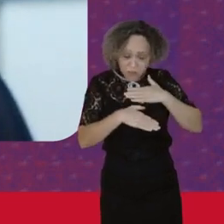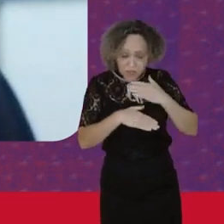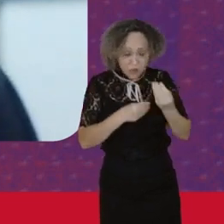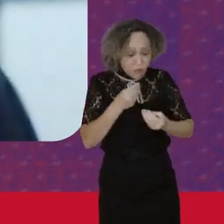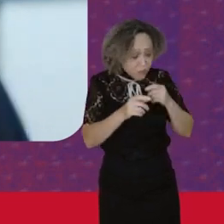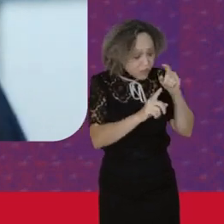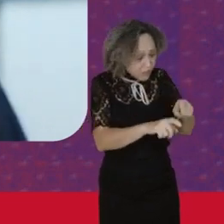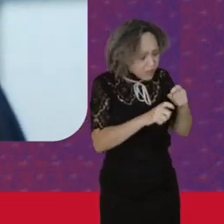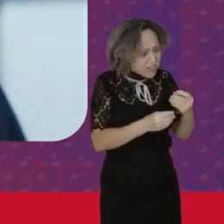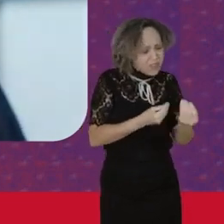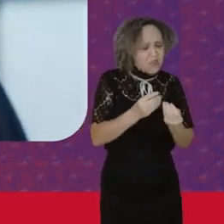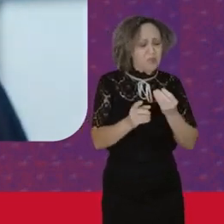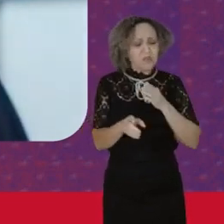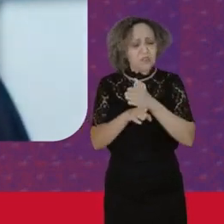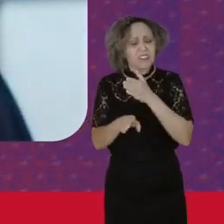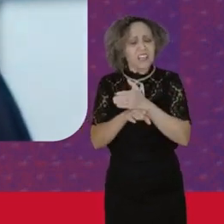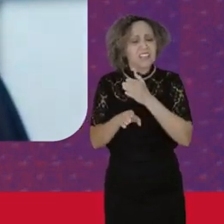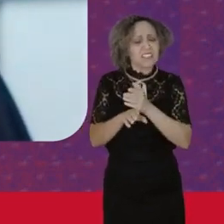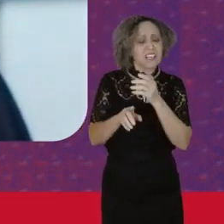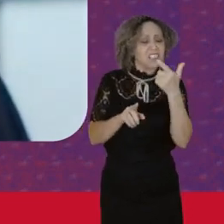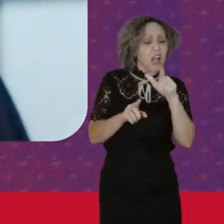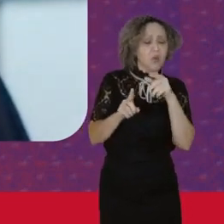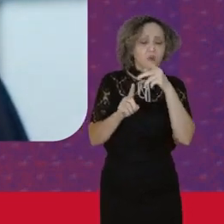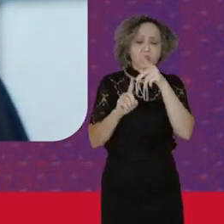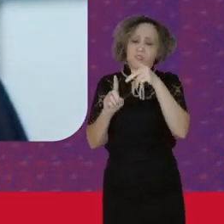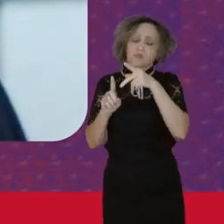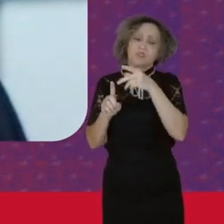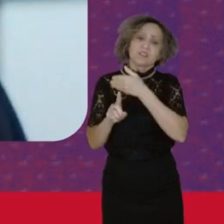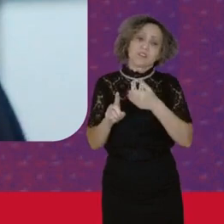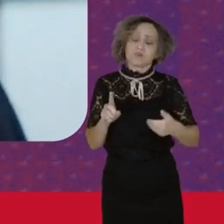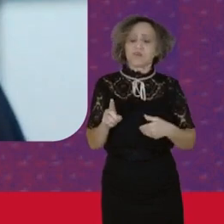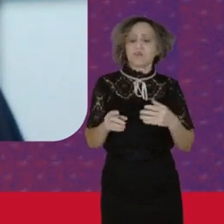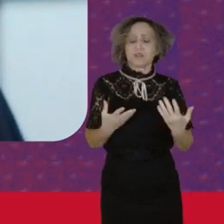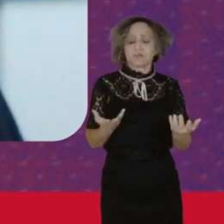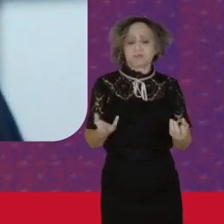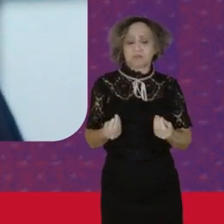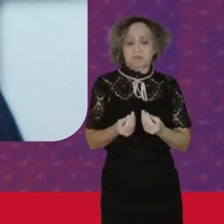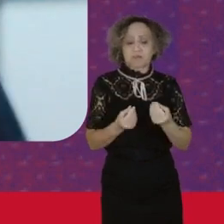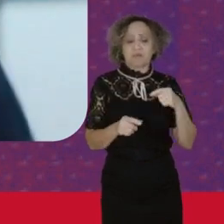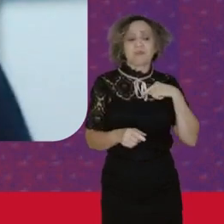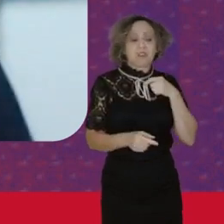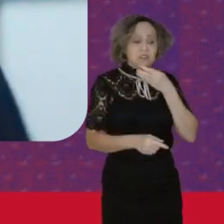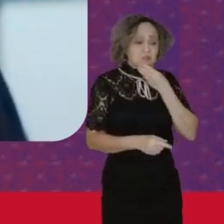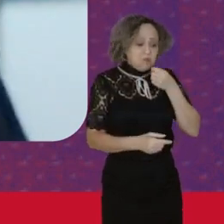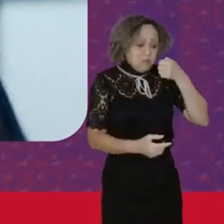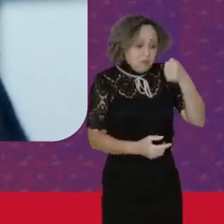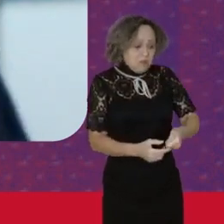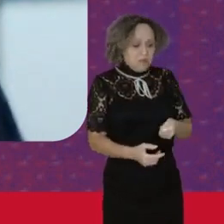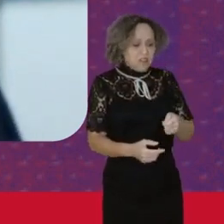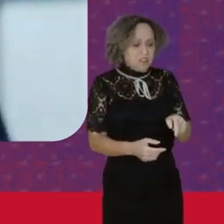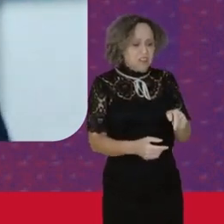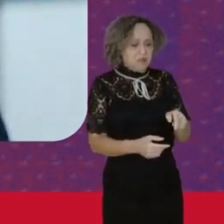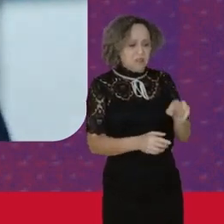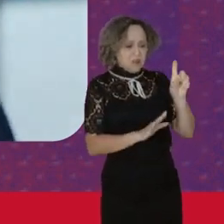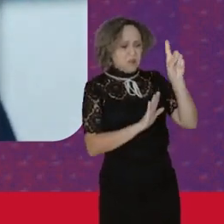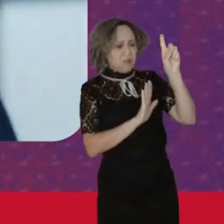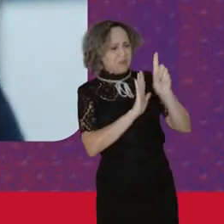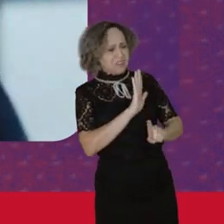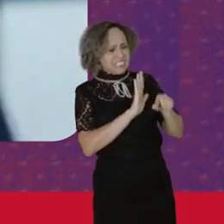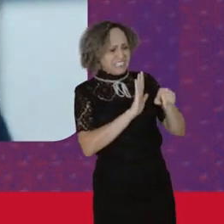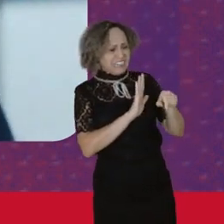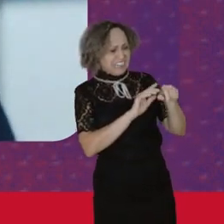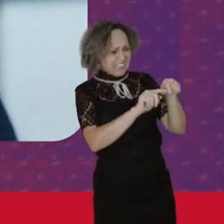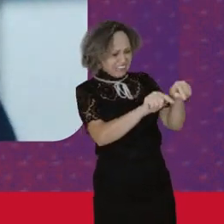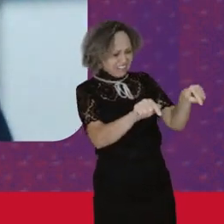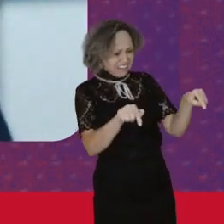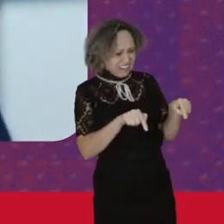dignidade e com qualidade de vida. E ainda tem as outras questões do machismo, né? Ter o direito à terra,